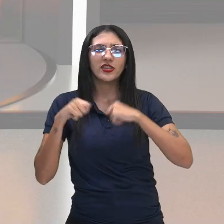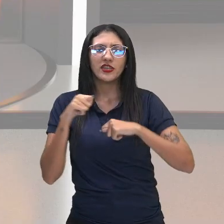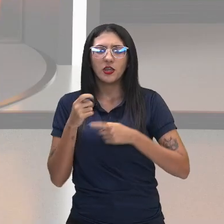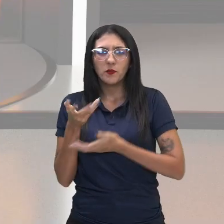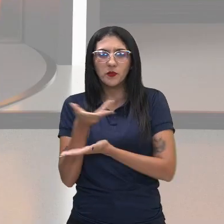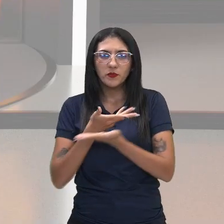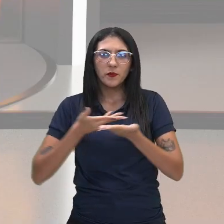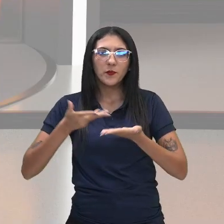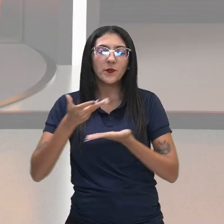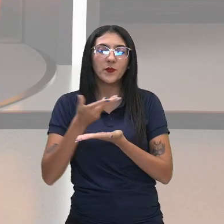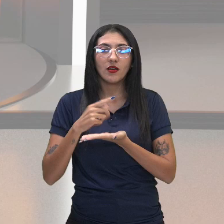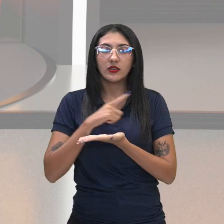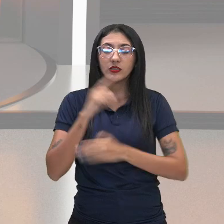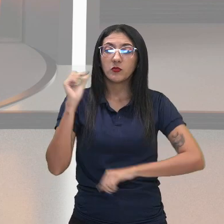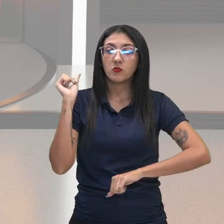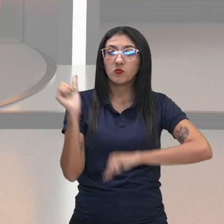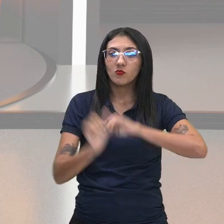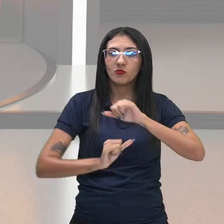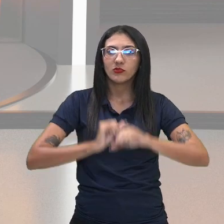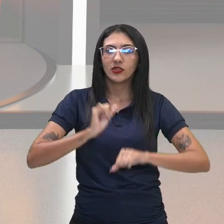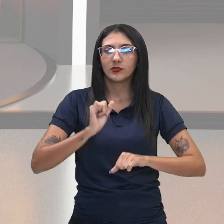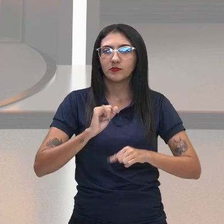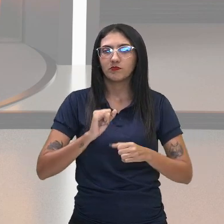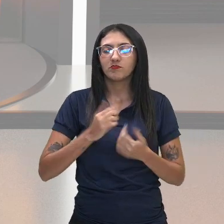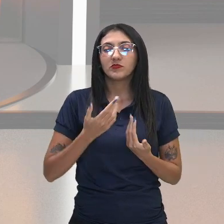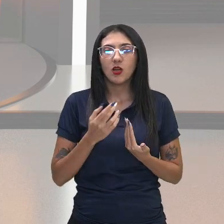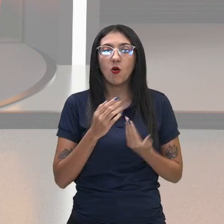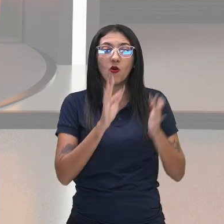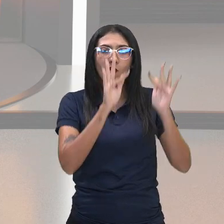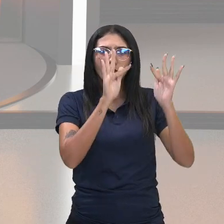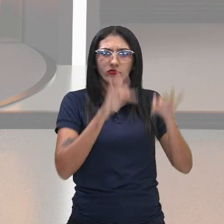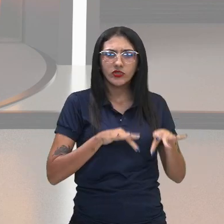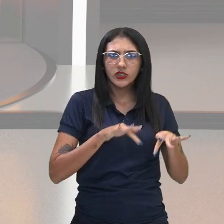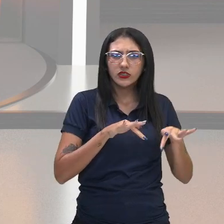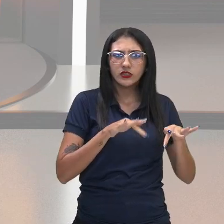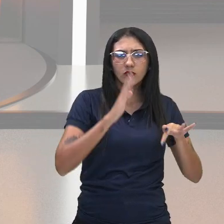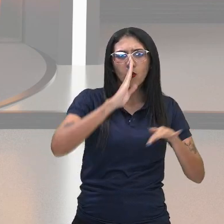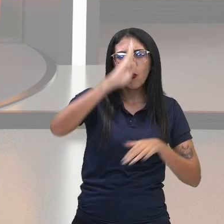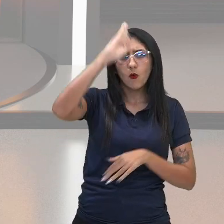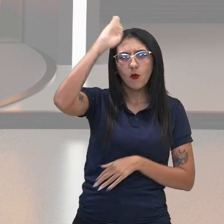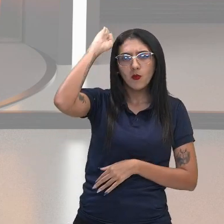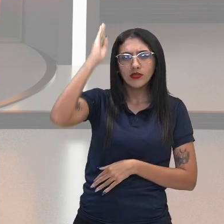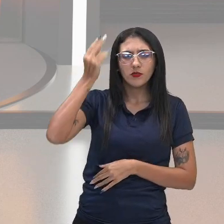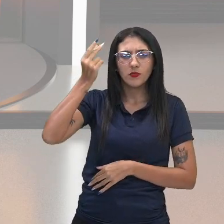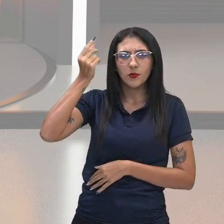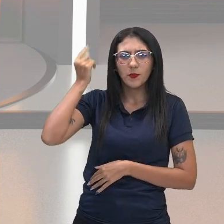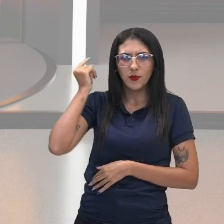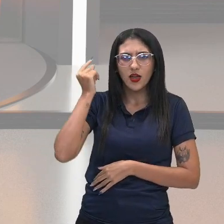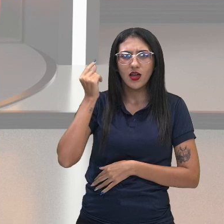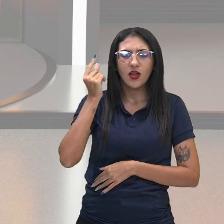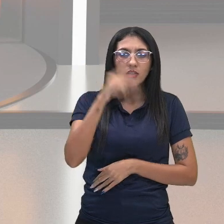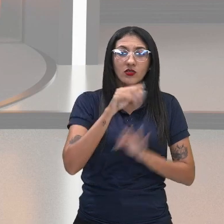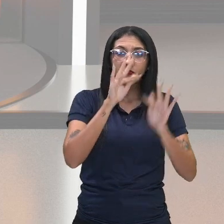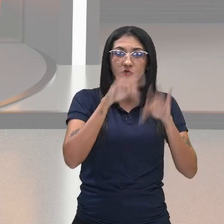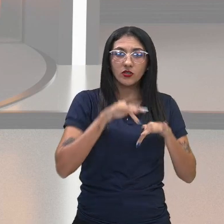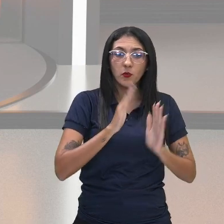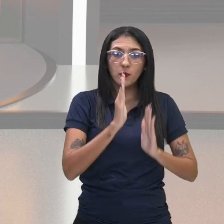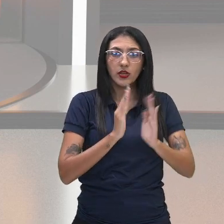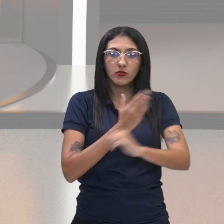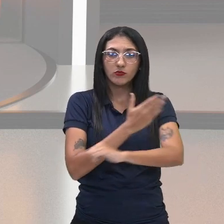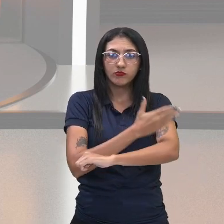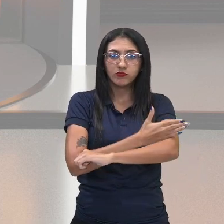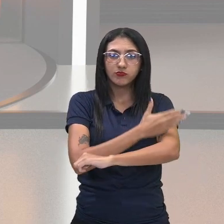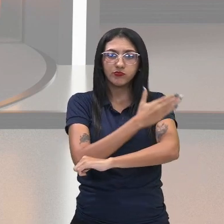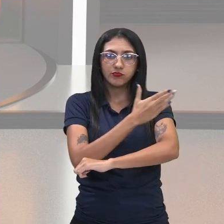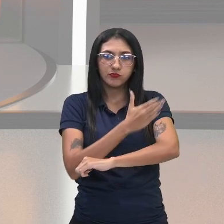uma mudança de era novamente. Se a queda do Império Romano marcou o período de transição da Idade Antiga para a